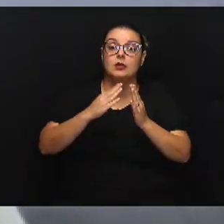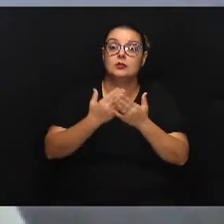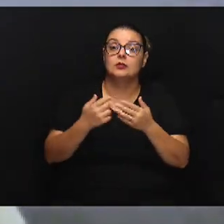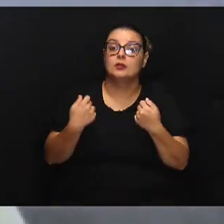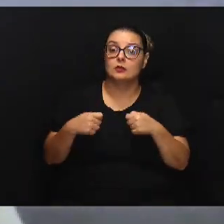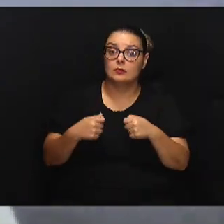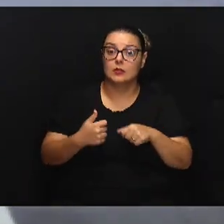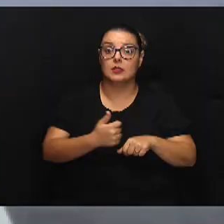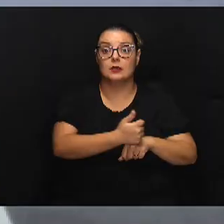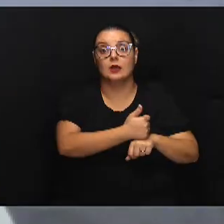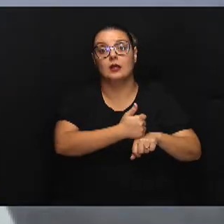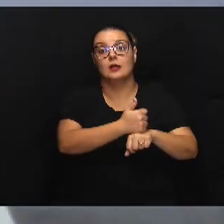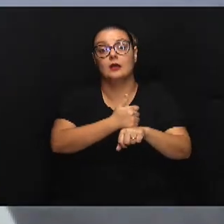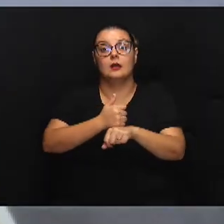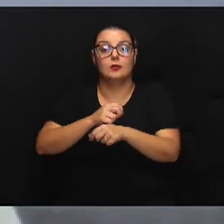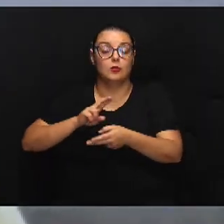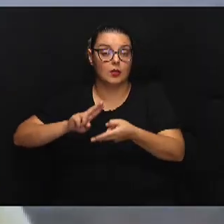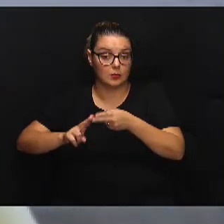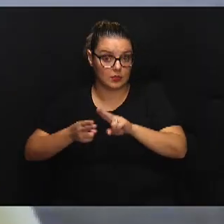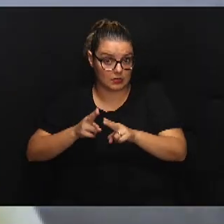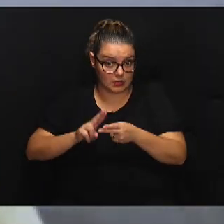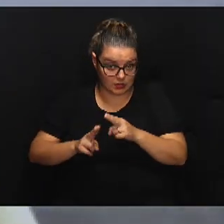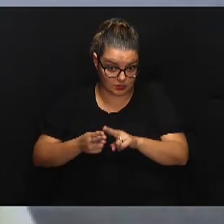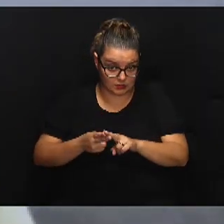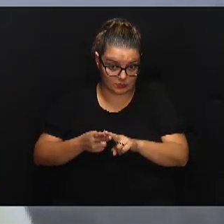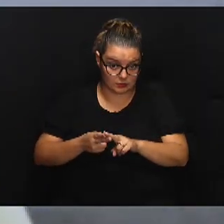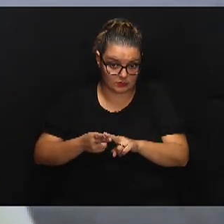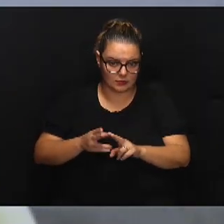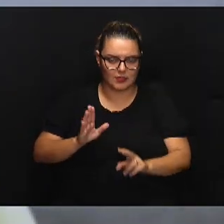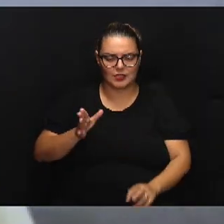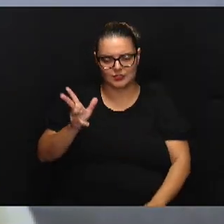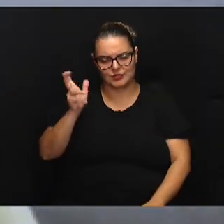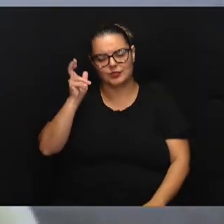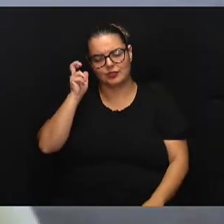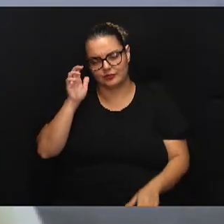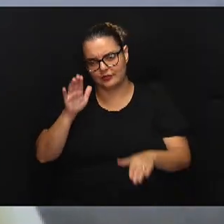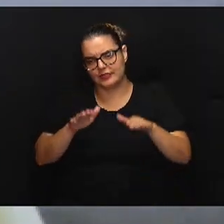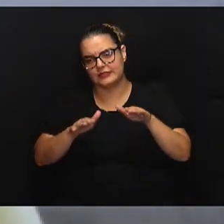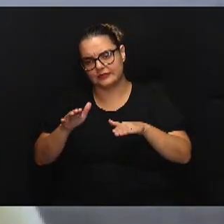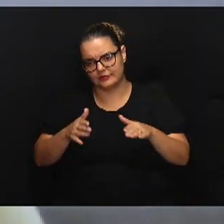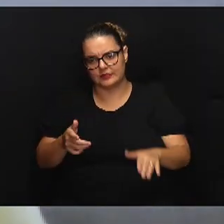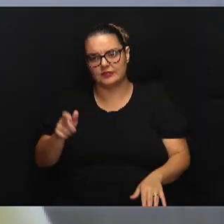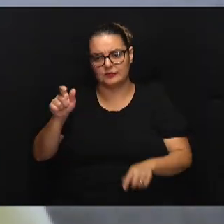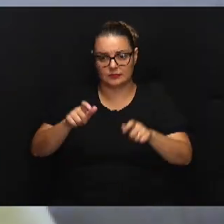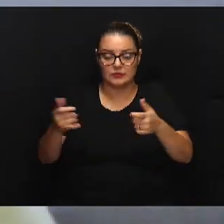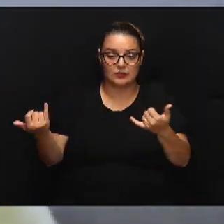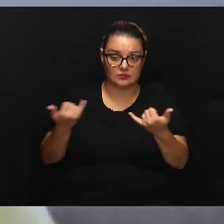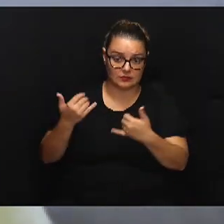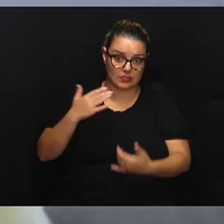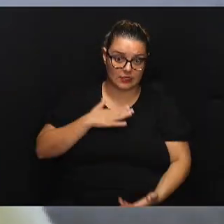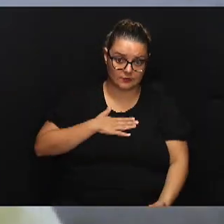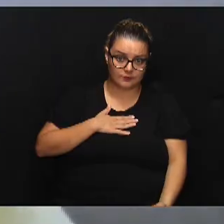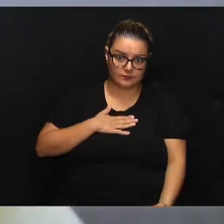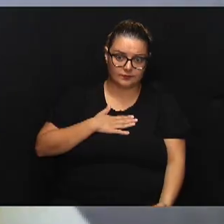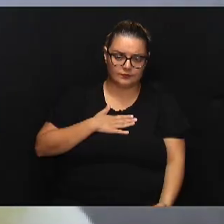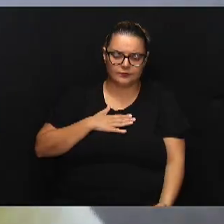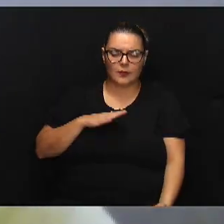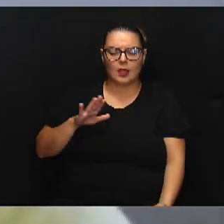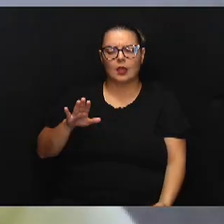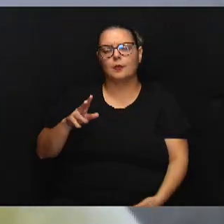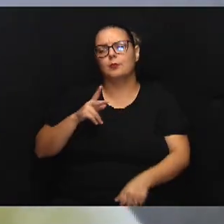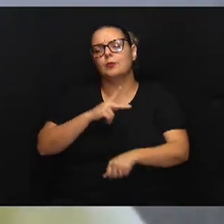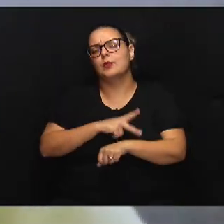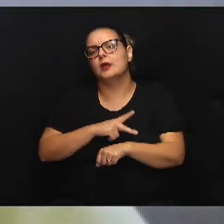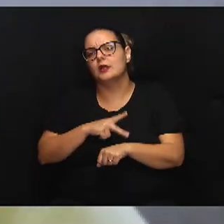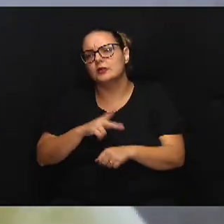de profissionais habilitados. Eu já ouvi muitas vezes pessoas dizendo para mim assim, mas professora,